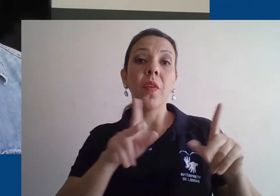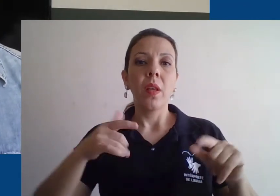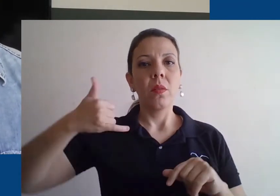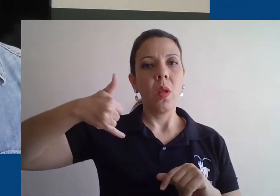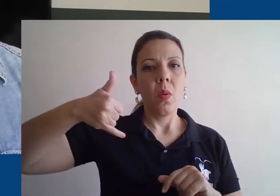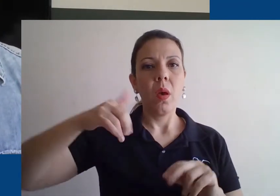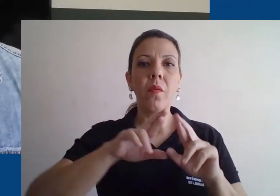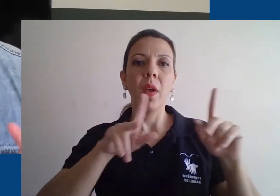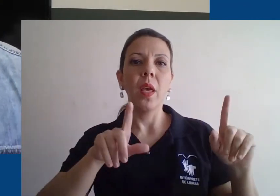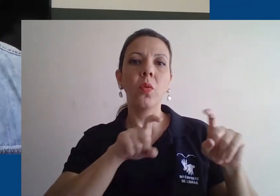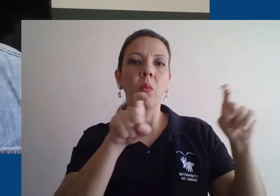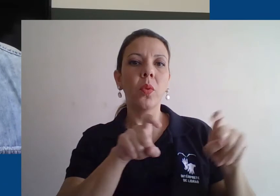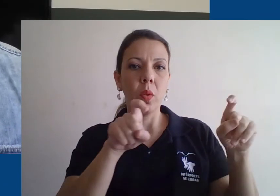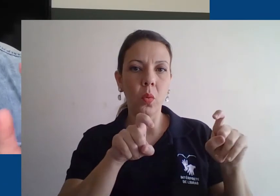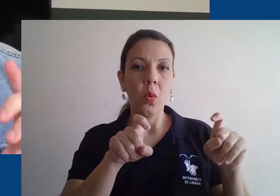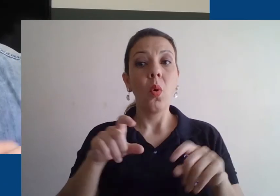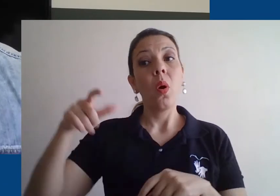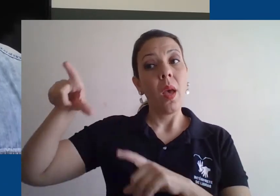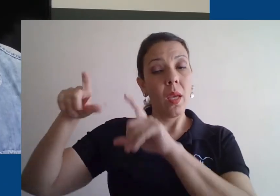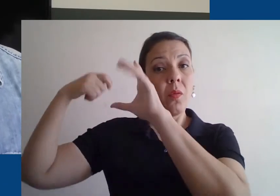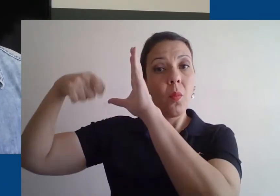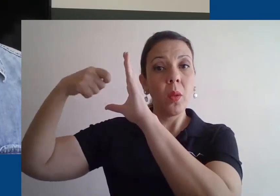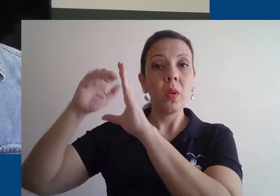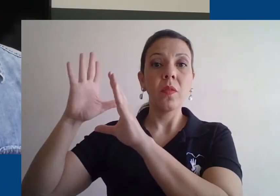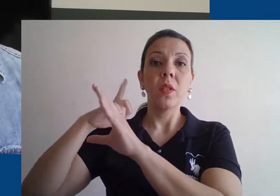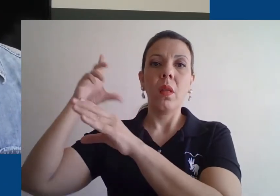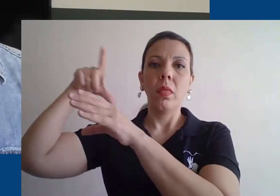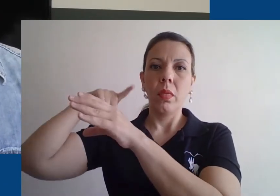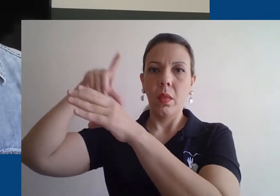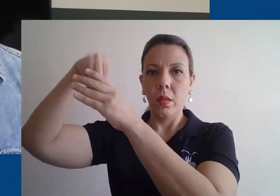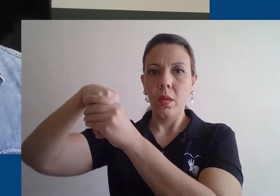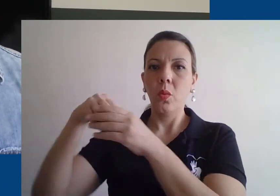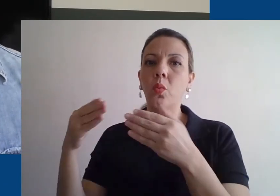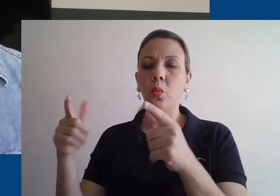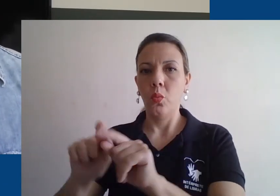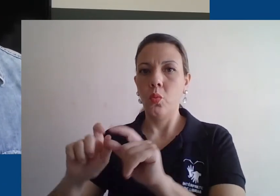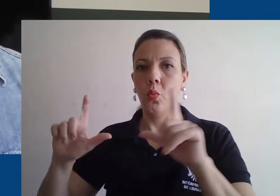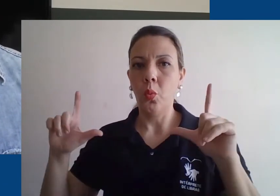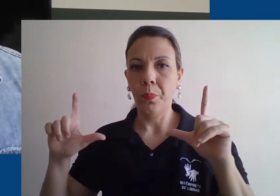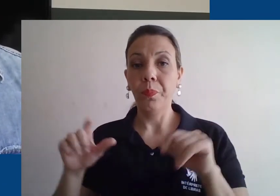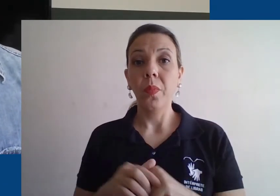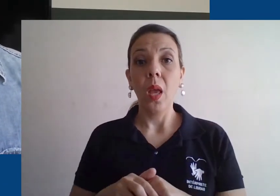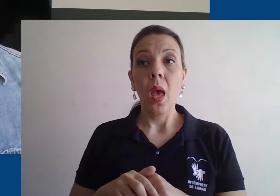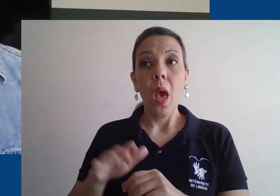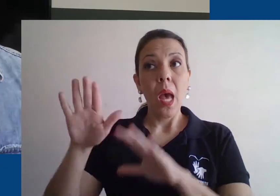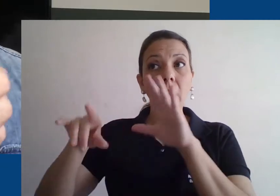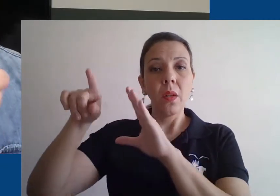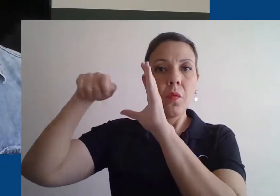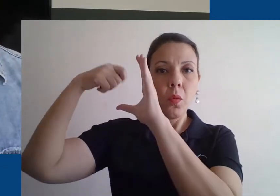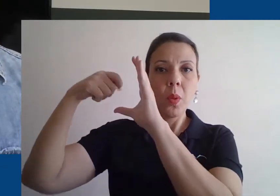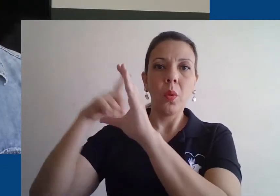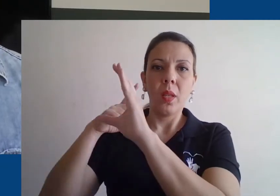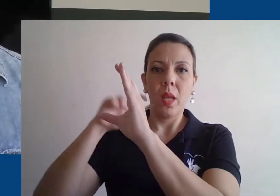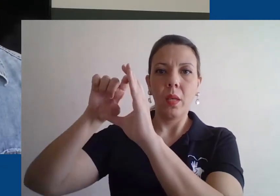a gente está conseguindo aqui, porque ela já tem um zoom um pouco embutido nela. Se a sua câmera por acaso tiver um visor que vira para você, um